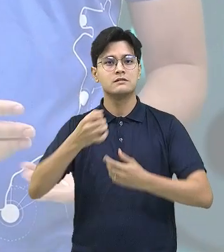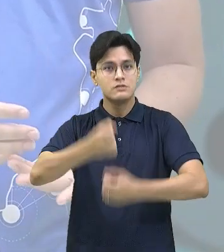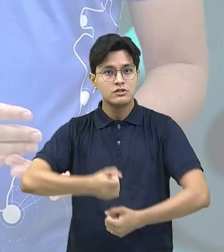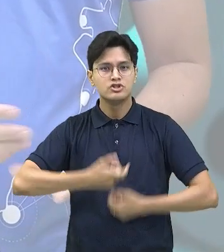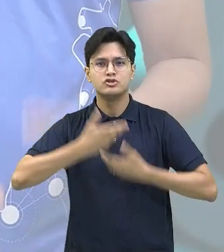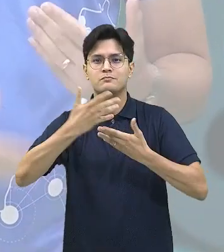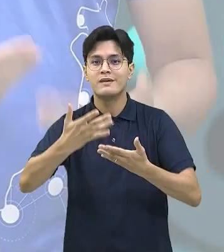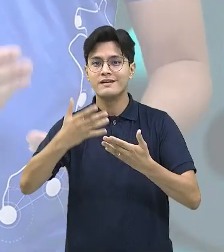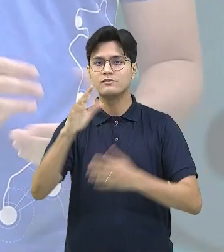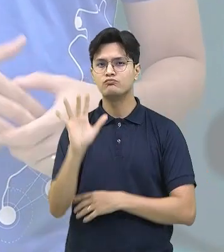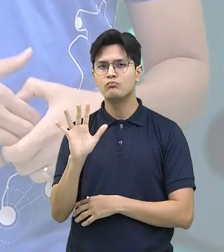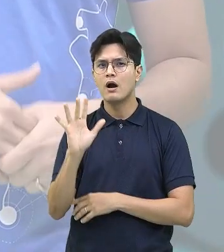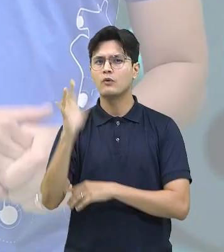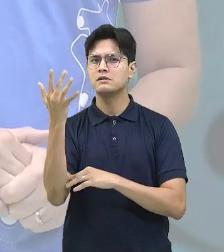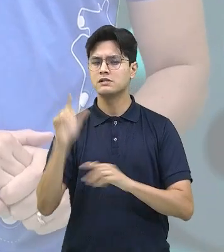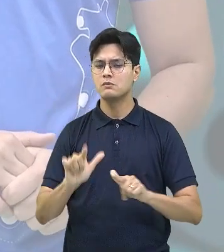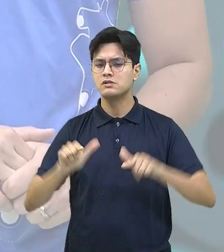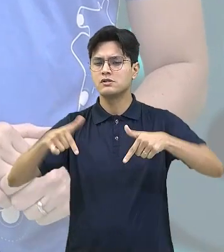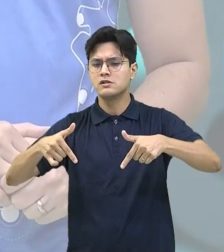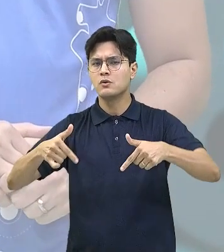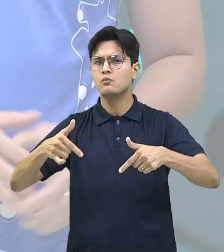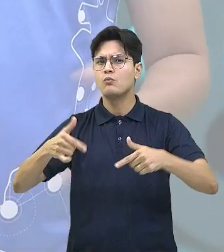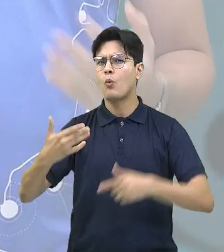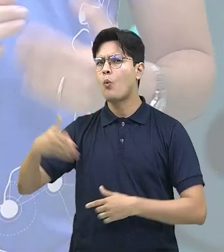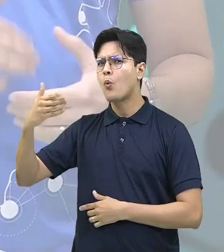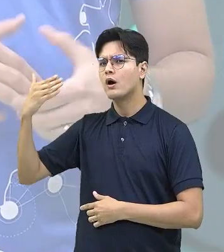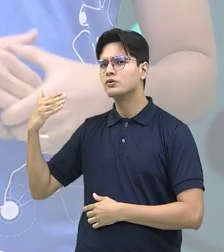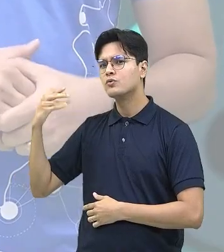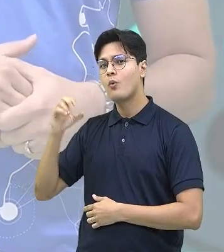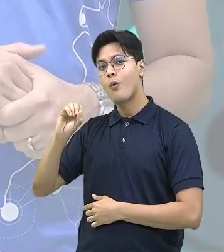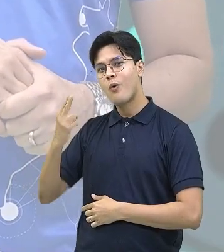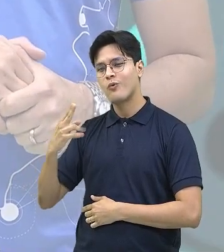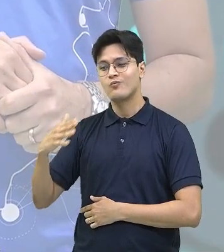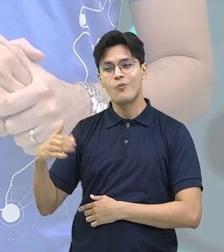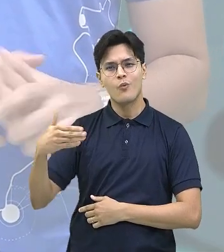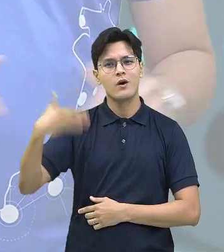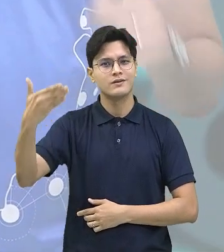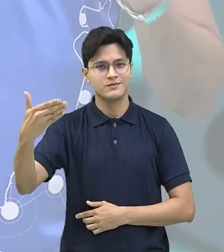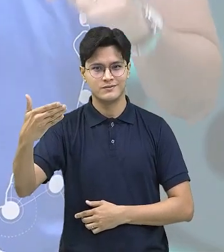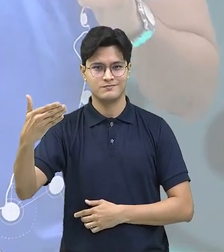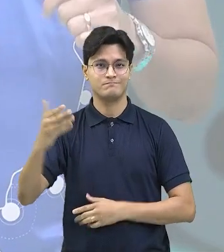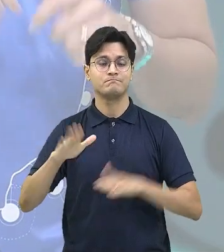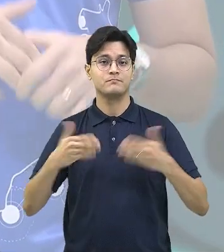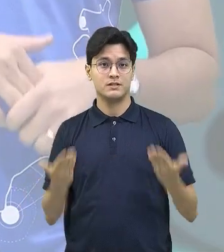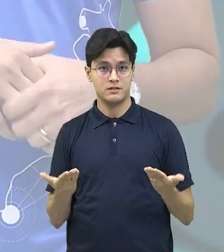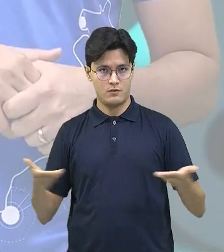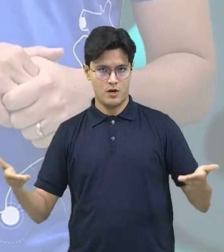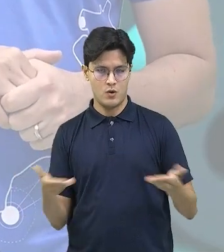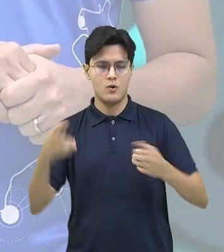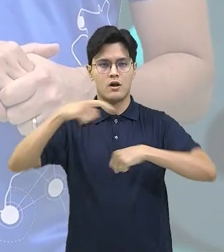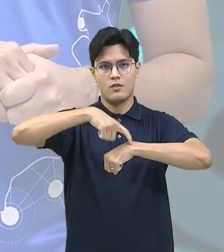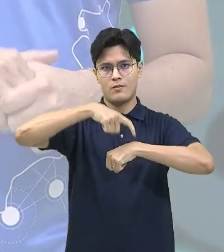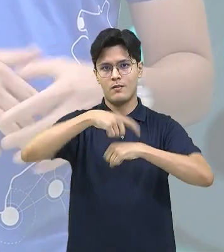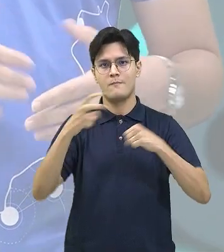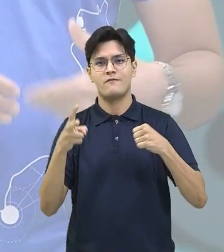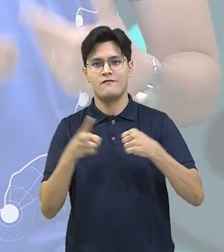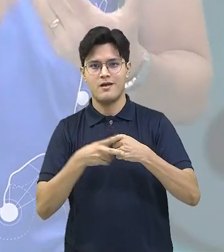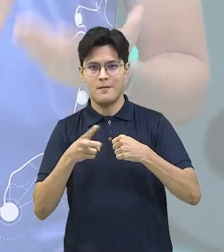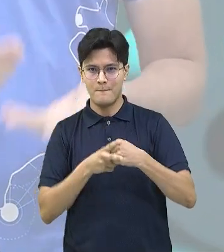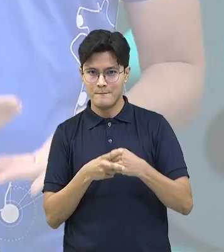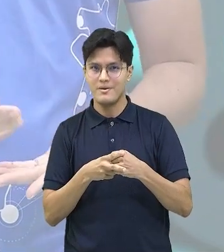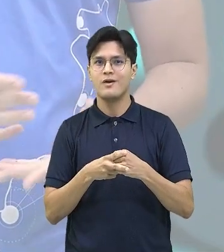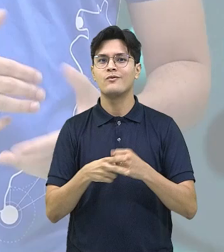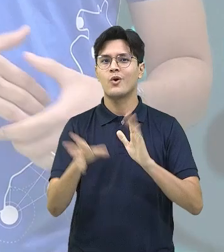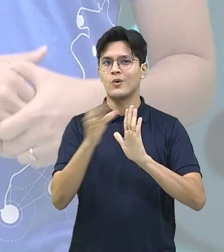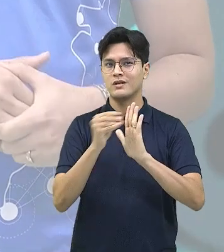uma ação, quando uma ação aconteceu. E aqui no nosso tempo verbal que nós vamos focar na nossa aula de hoje, que é